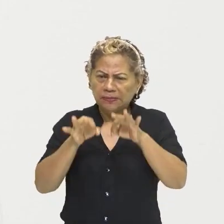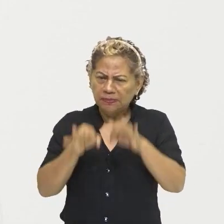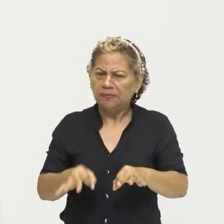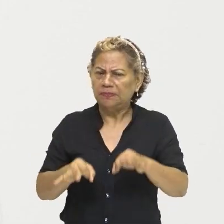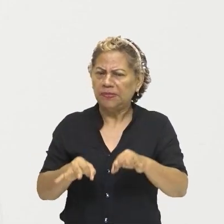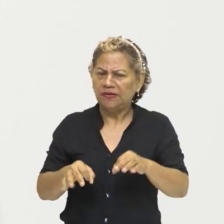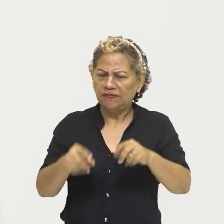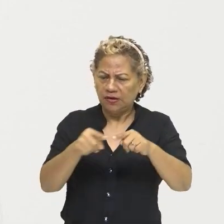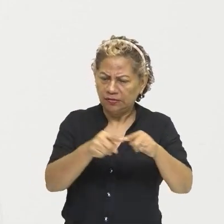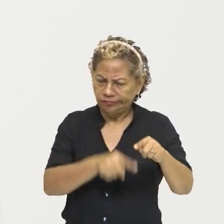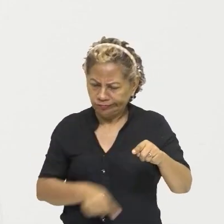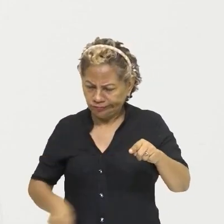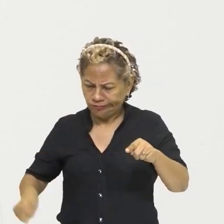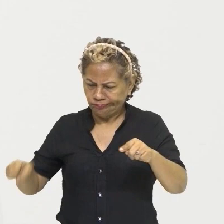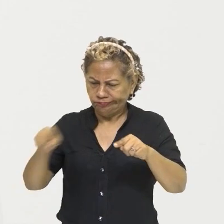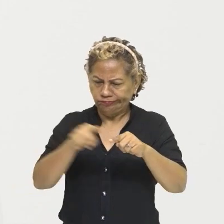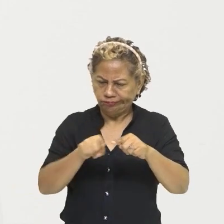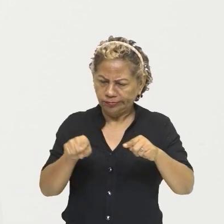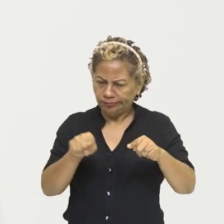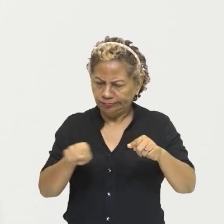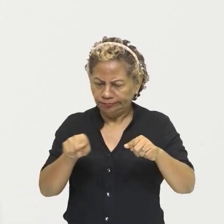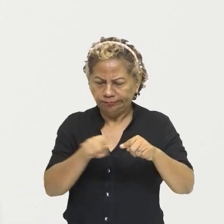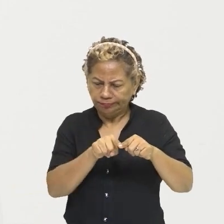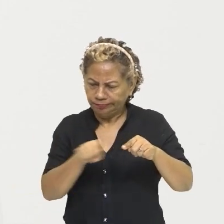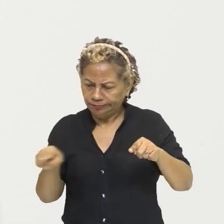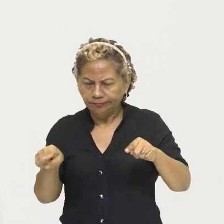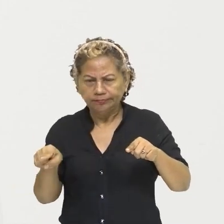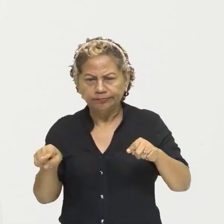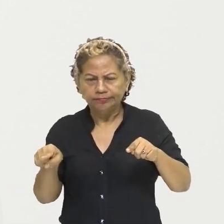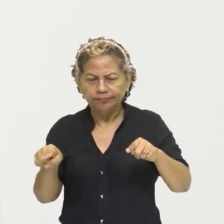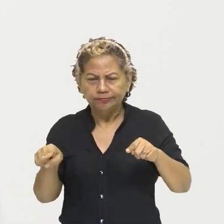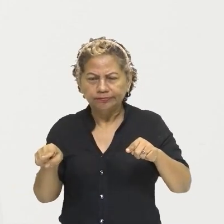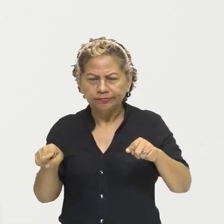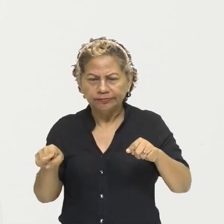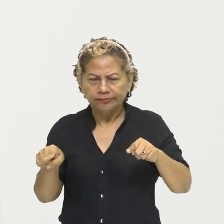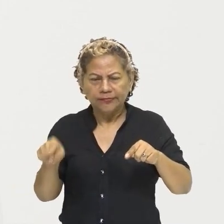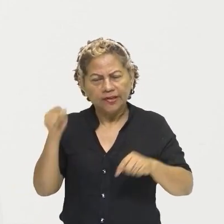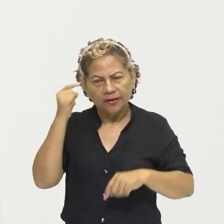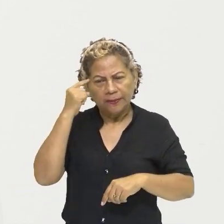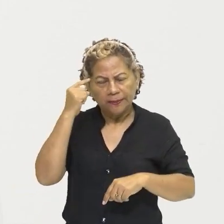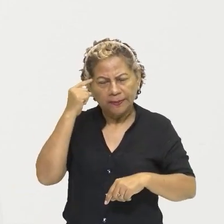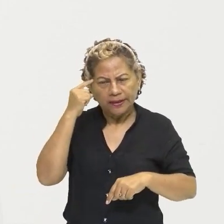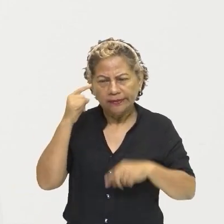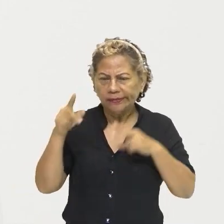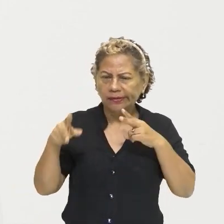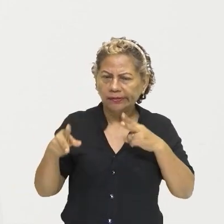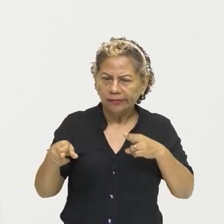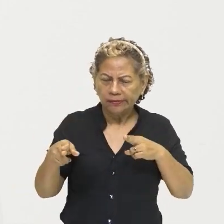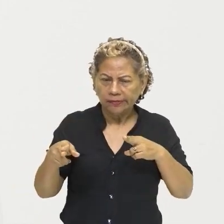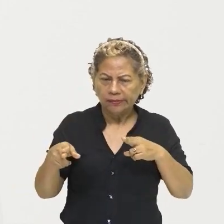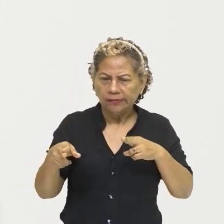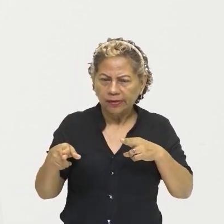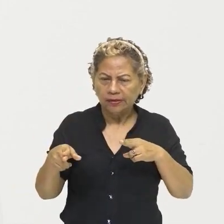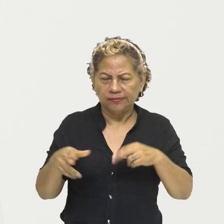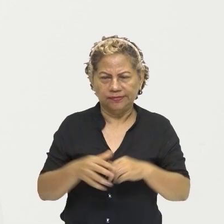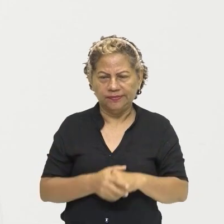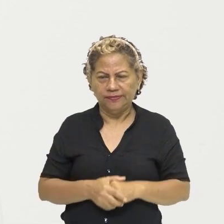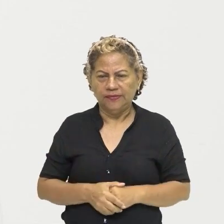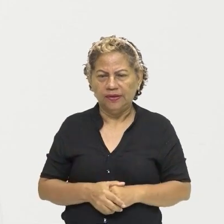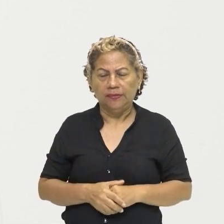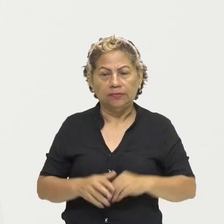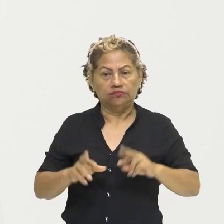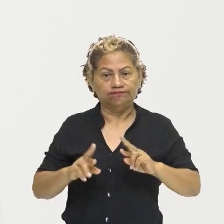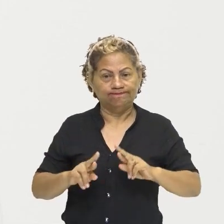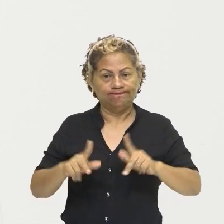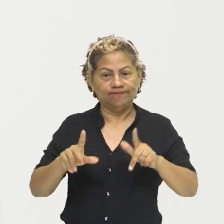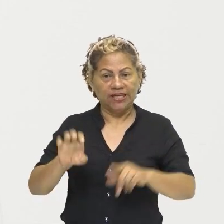geométrica perfeita, né? A distância do centro até qualquer ponto da circunferência é a mesma. Já numa elipse,